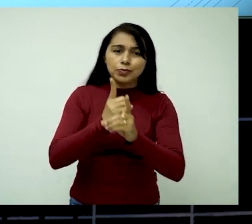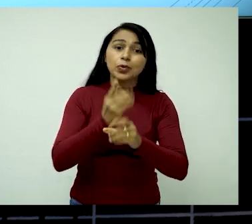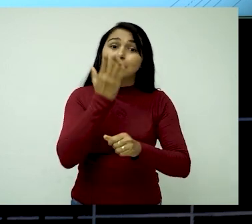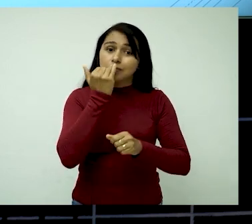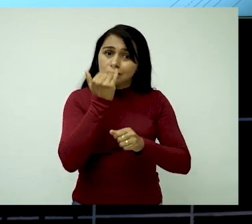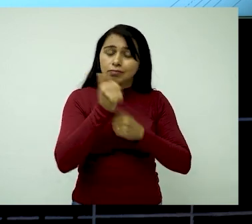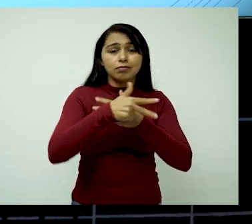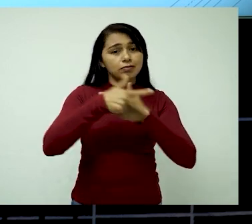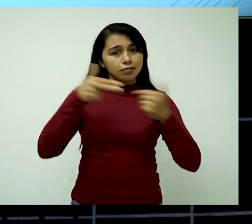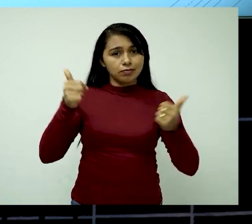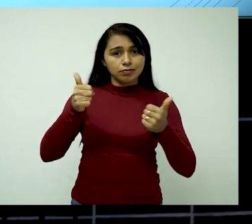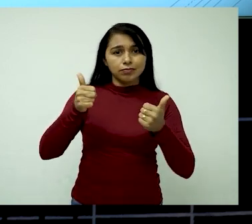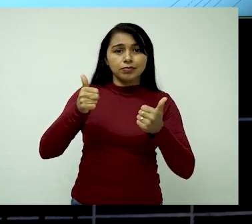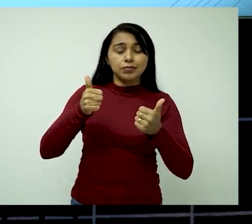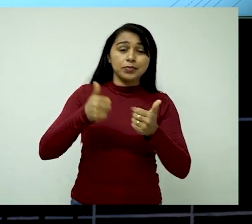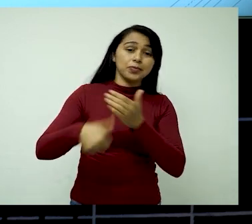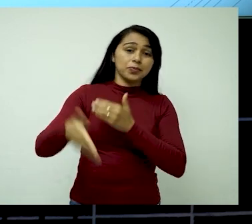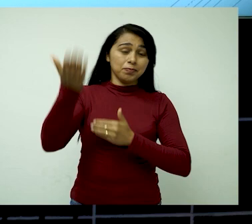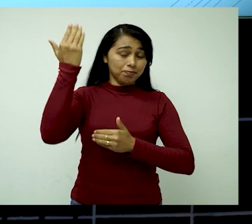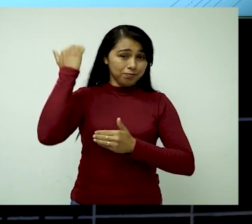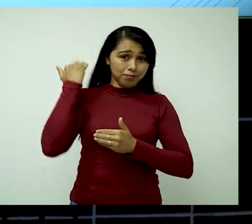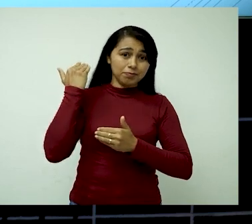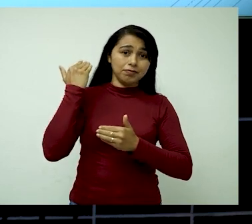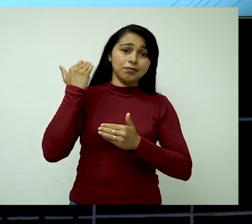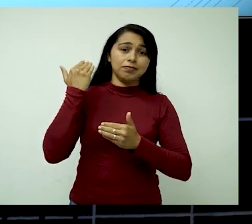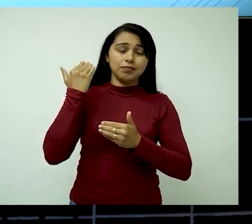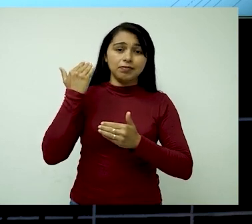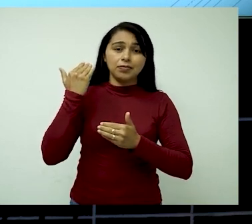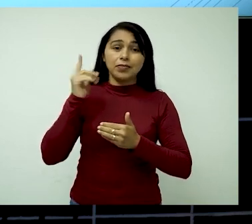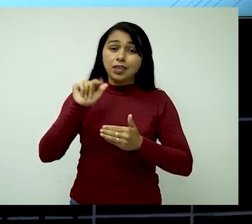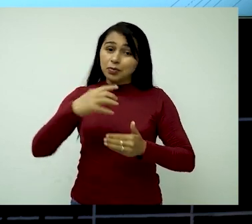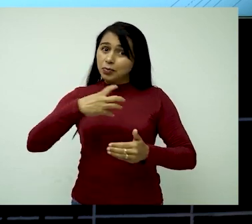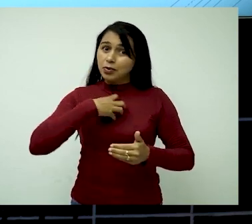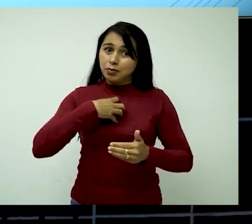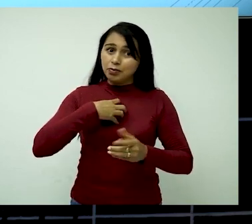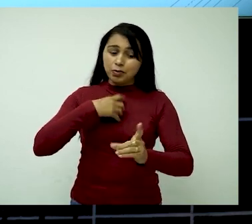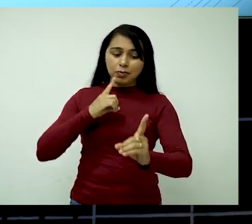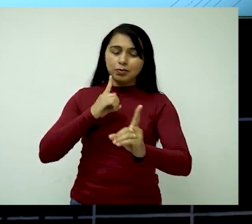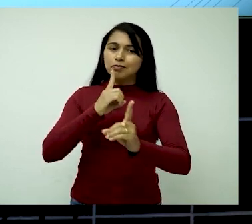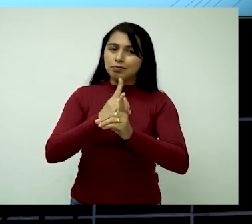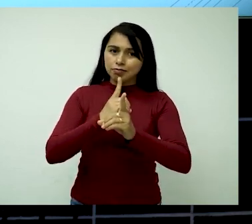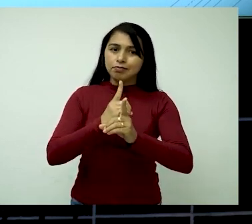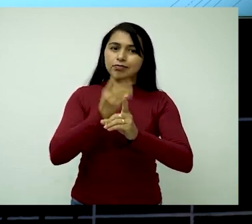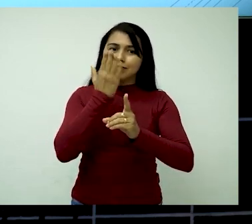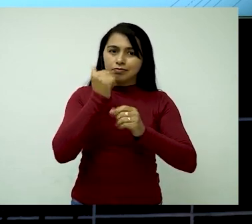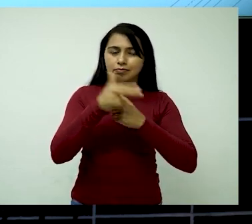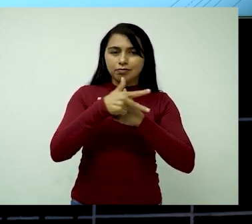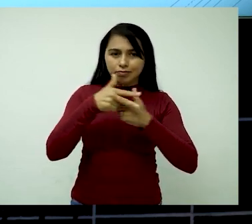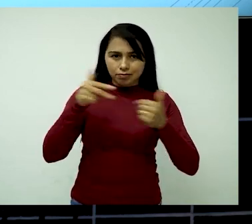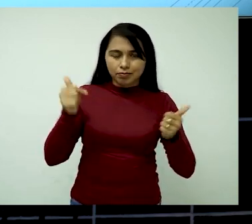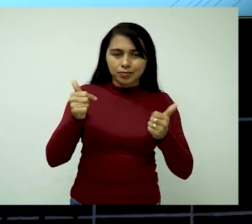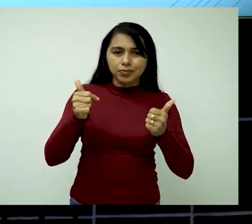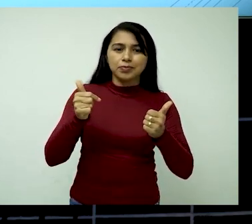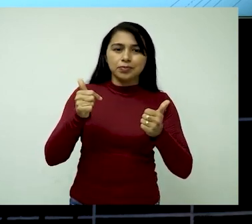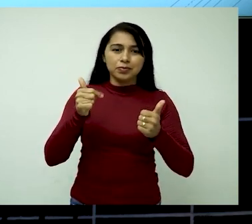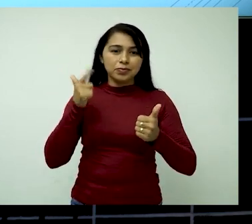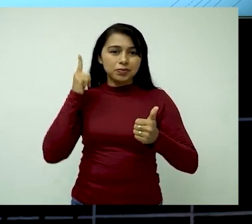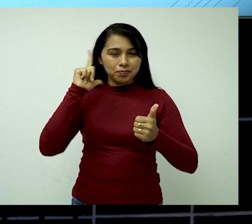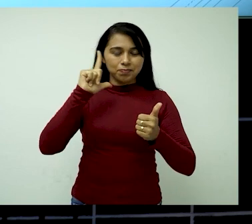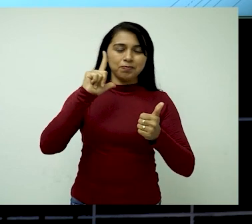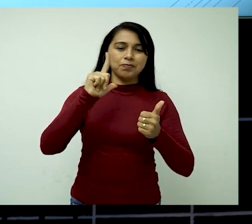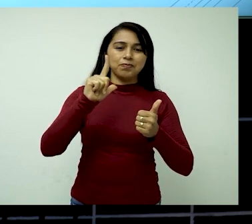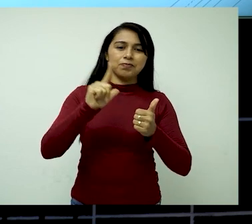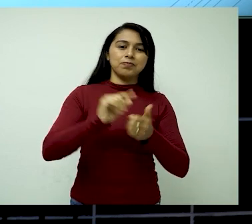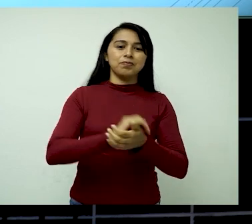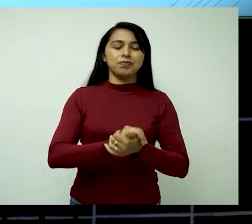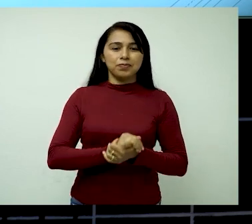E naquele primeiro momento, né, os nossos antepassados, era essa forma que eles conseguiam capturar os alimentos